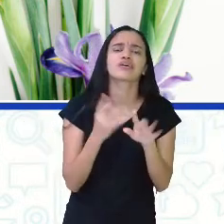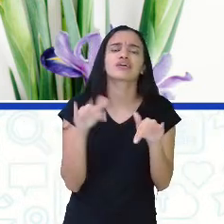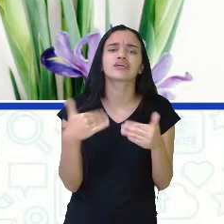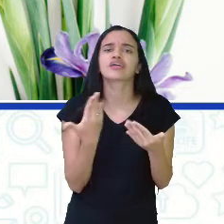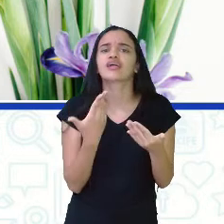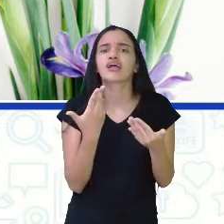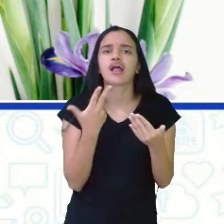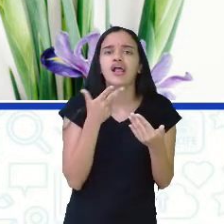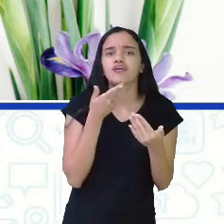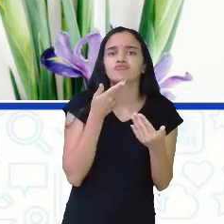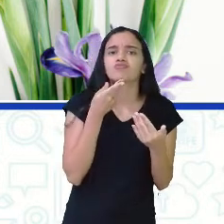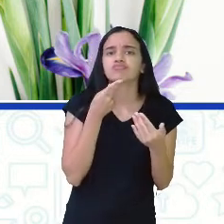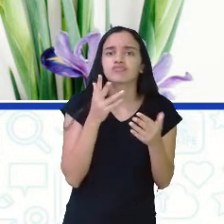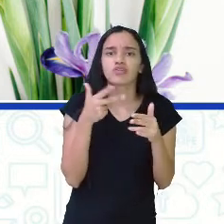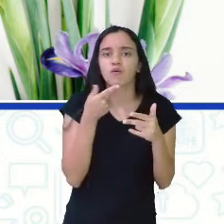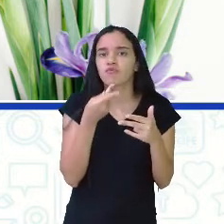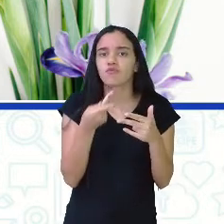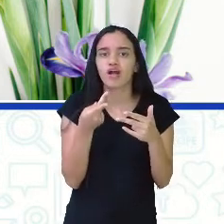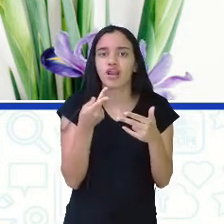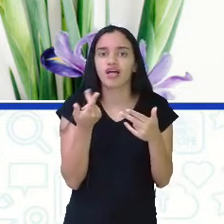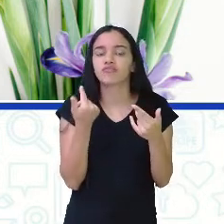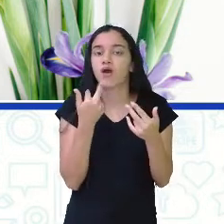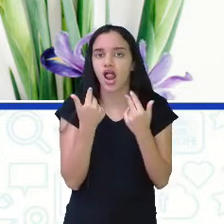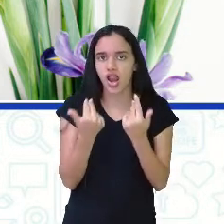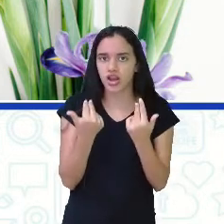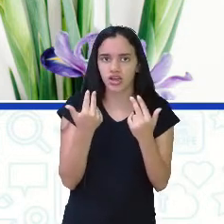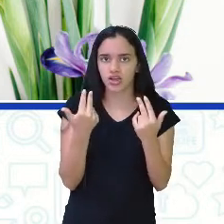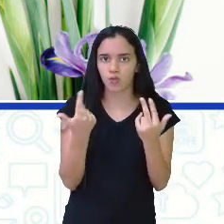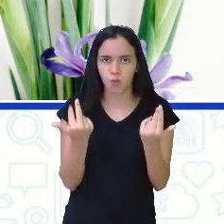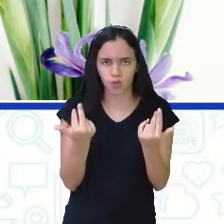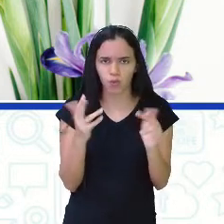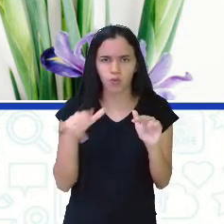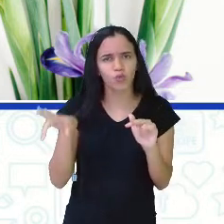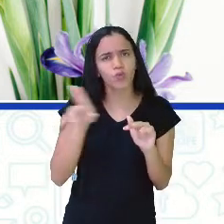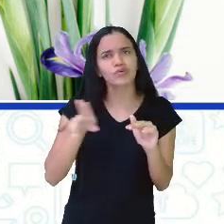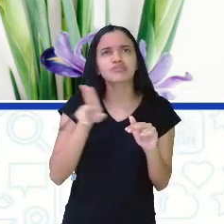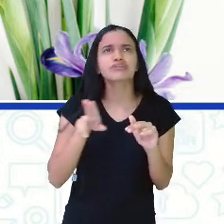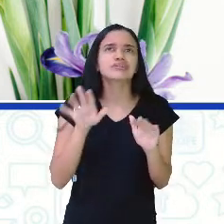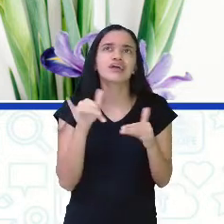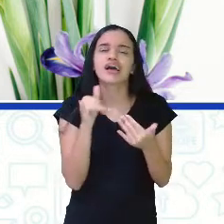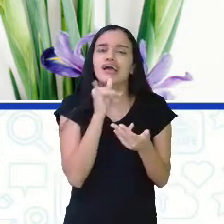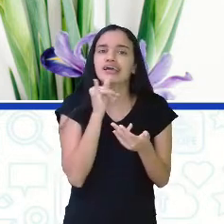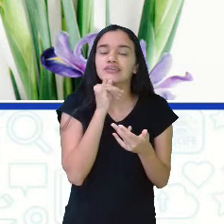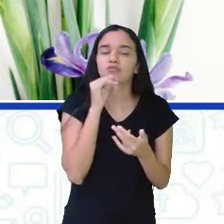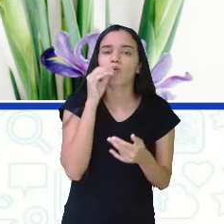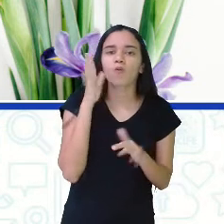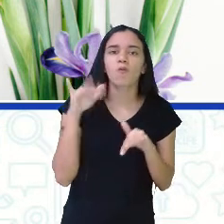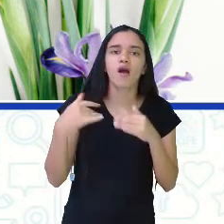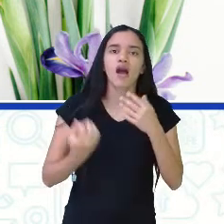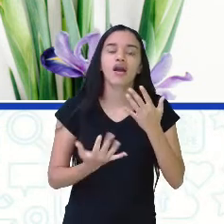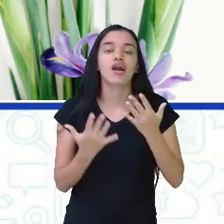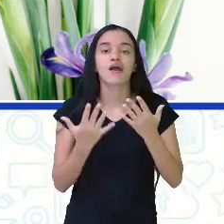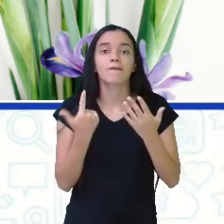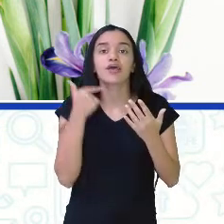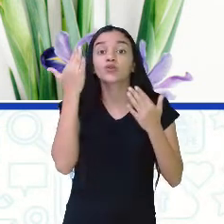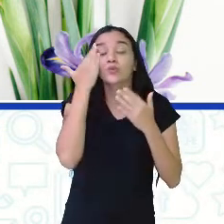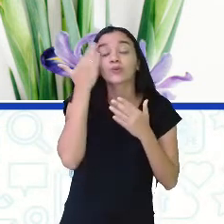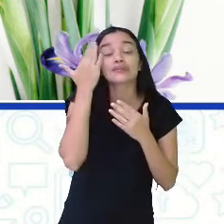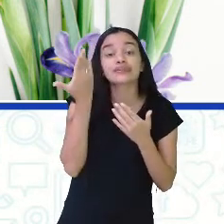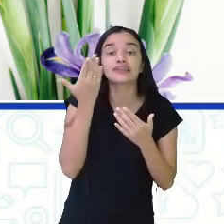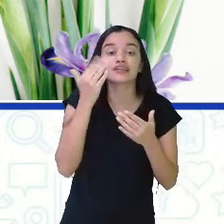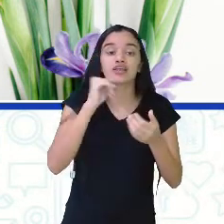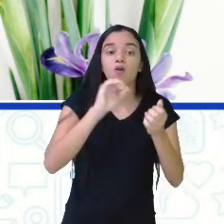mesma língua. Isso quer dizer o quê? Geralmente a gente usa como uma expressão, quer dizer que eles não se entendiam